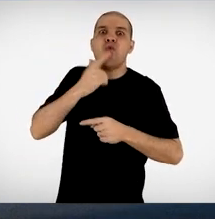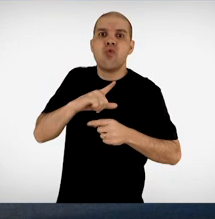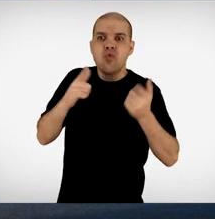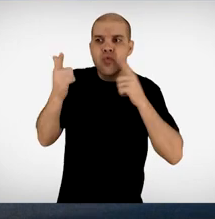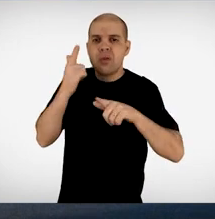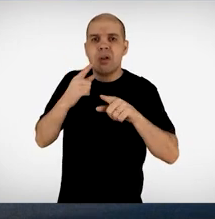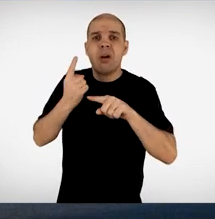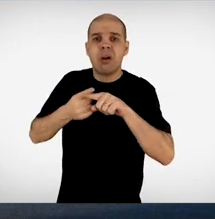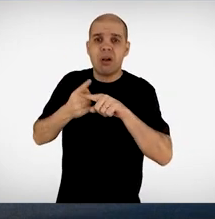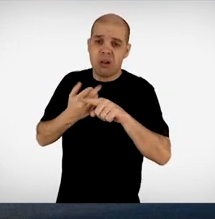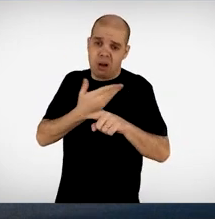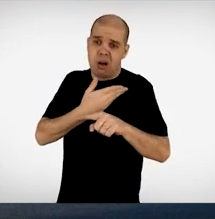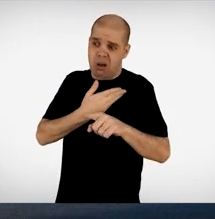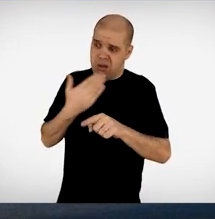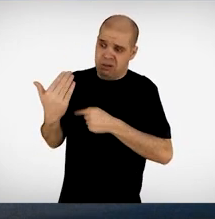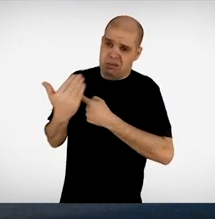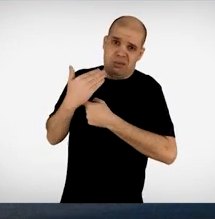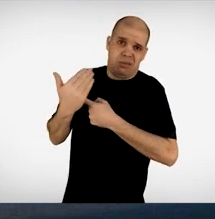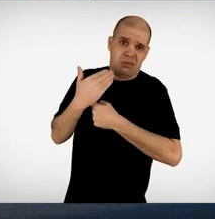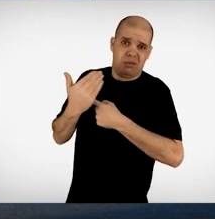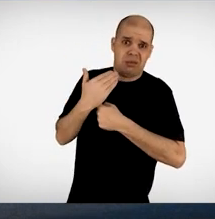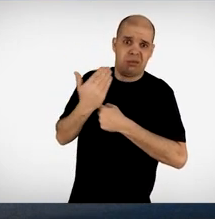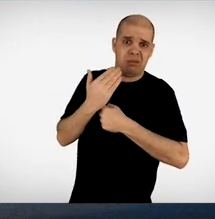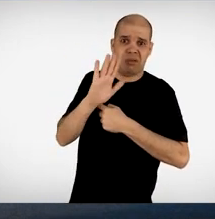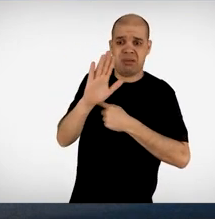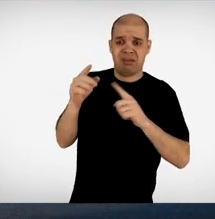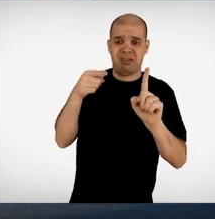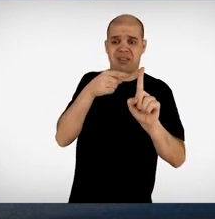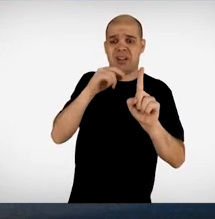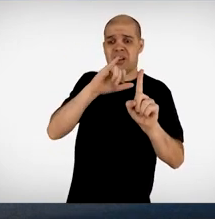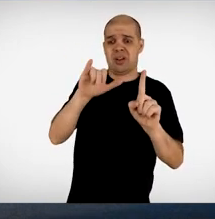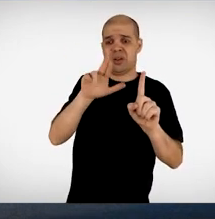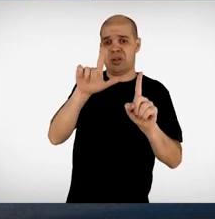Assim. Foi muito estranho para mim.